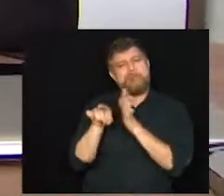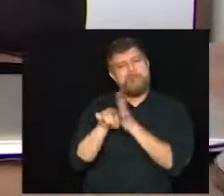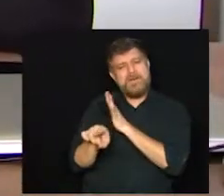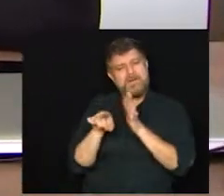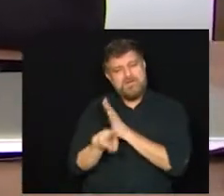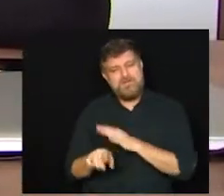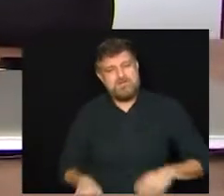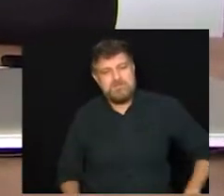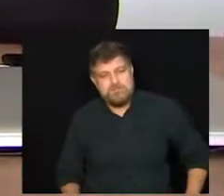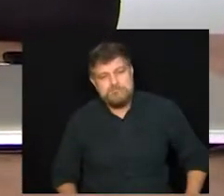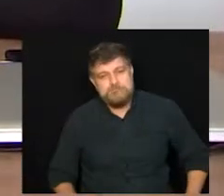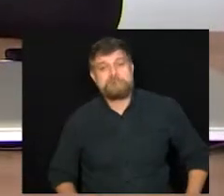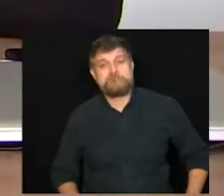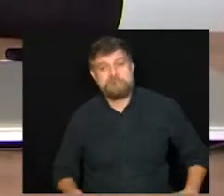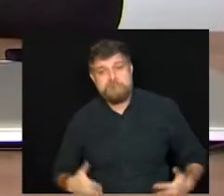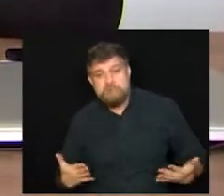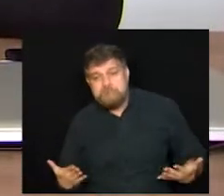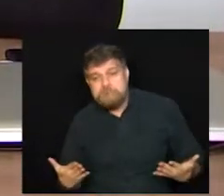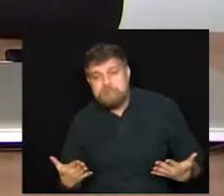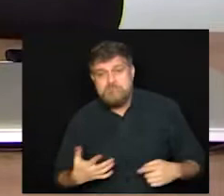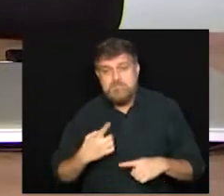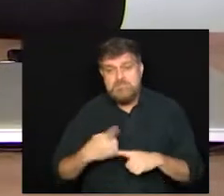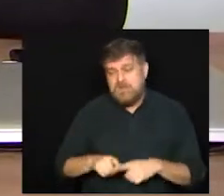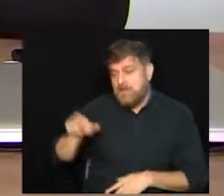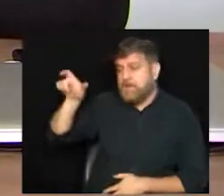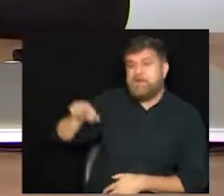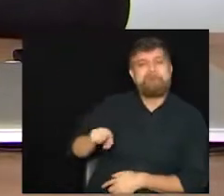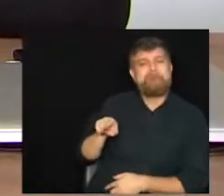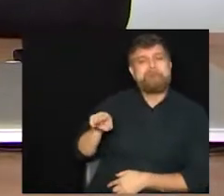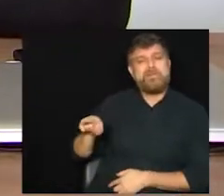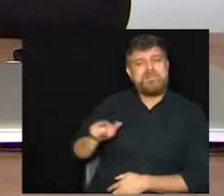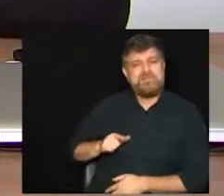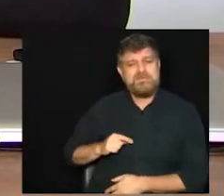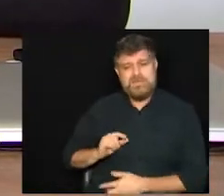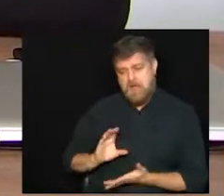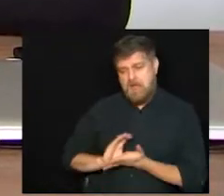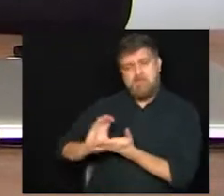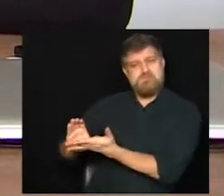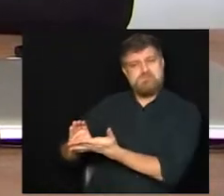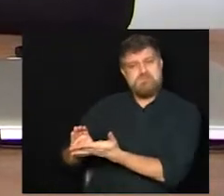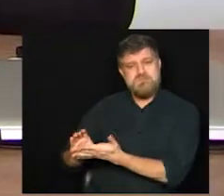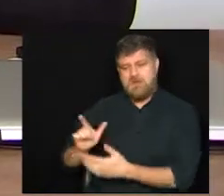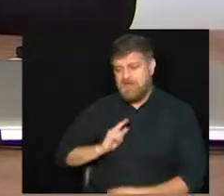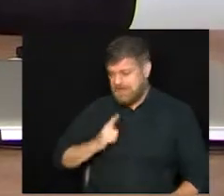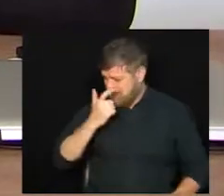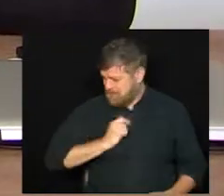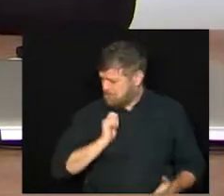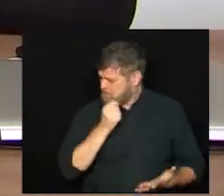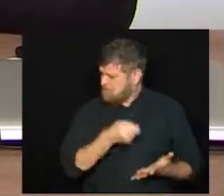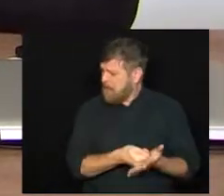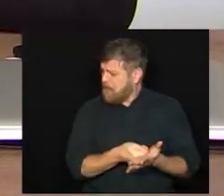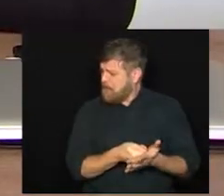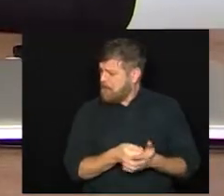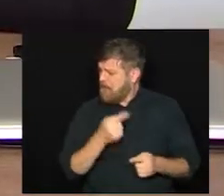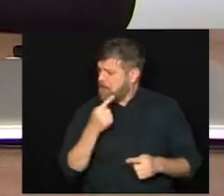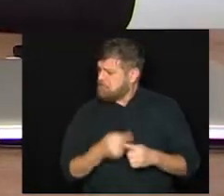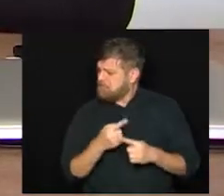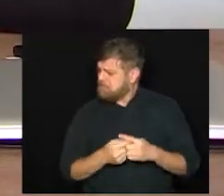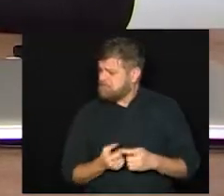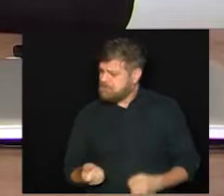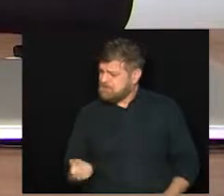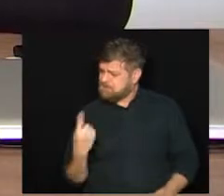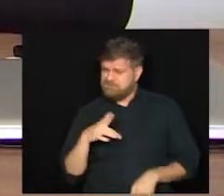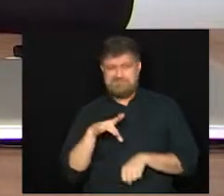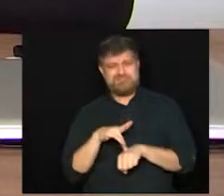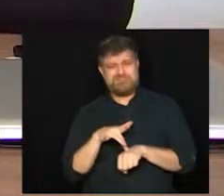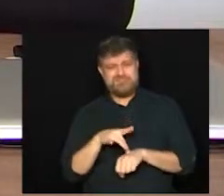vida, porque fulano de tal vai receber e eu vou pagar, né? Verdade. Às vezes tem o